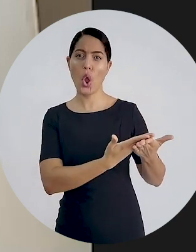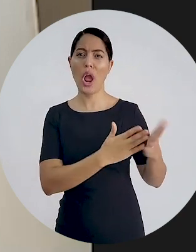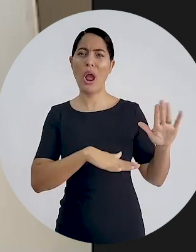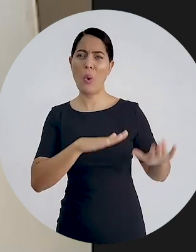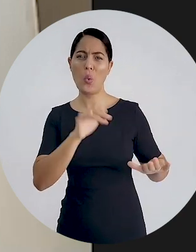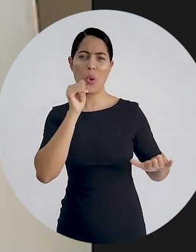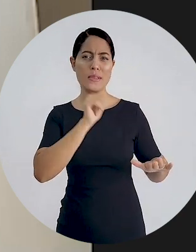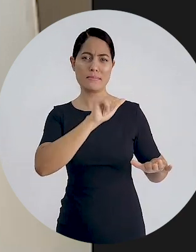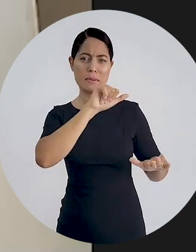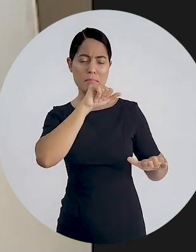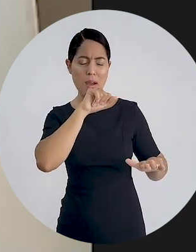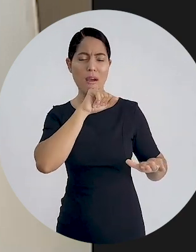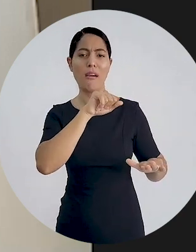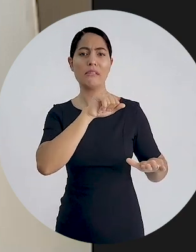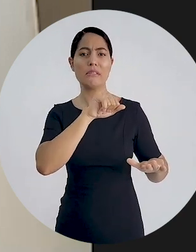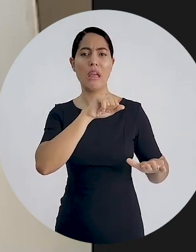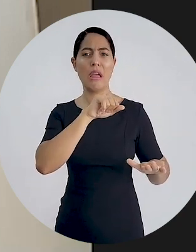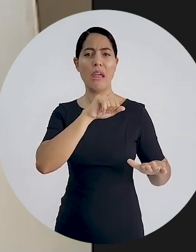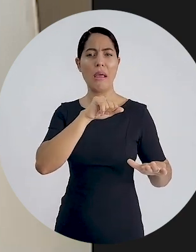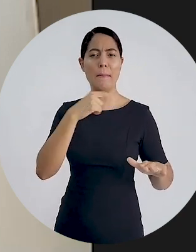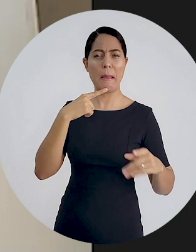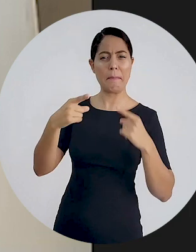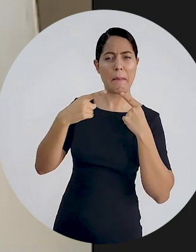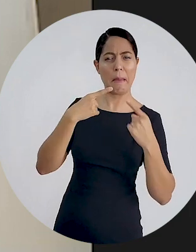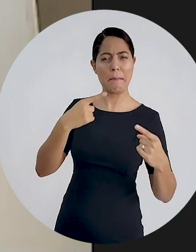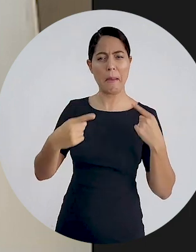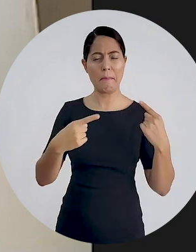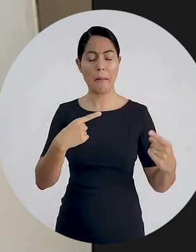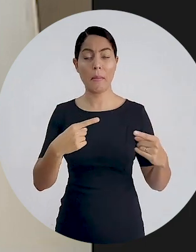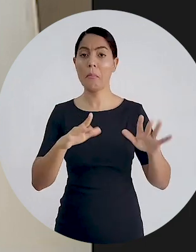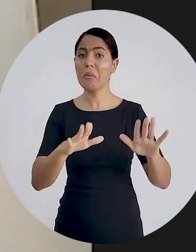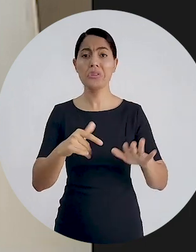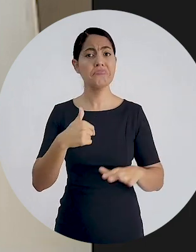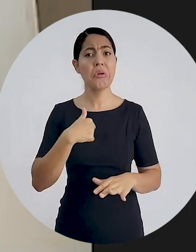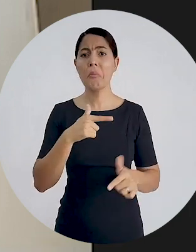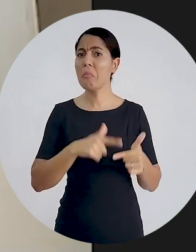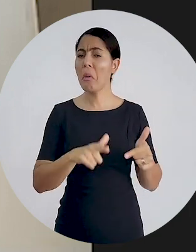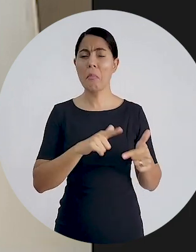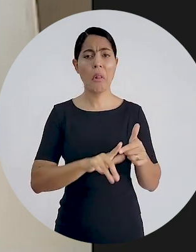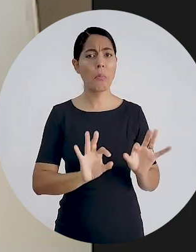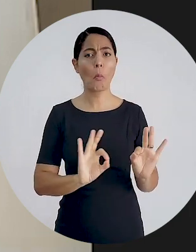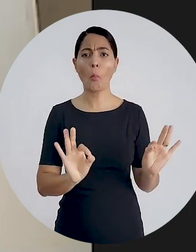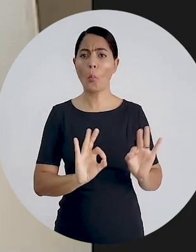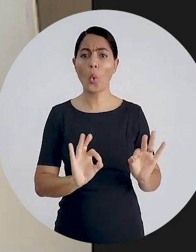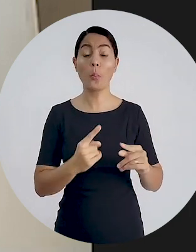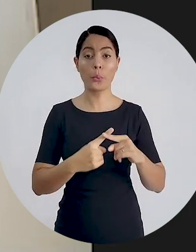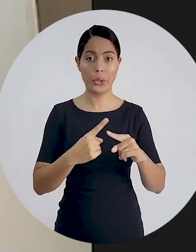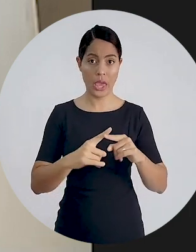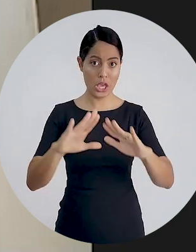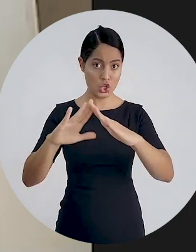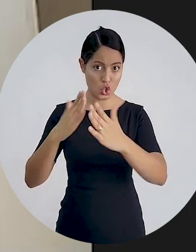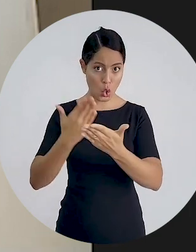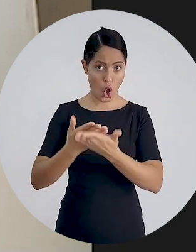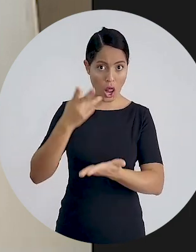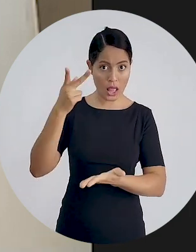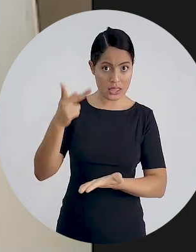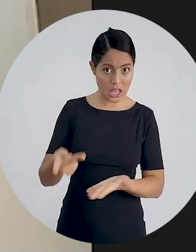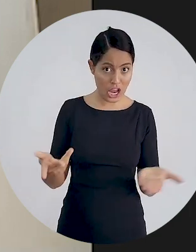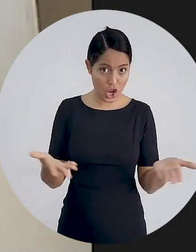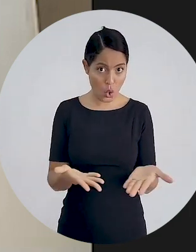né, entrando nesse mundo e conhecendo muita gente, eu não tenho nenhum problema em relação à escola que hoje o Gabriel